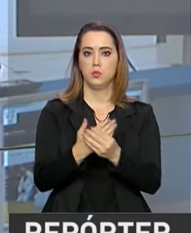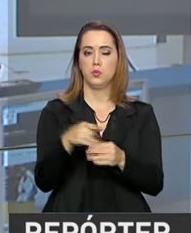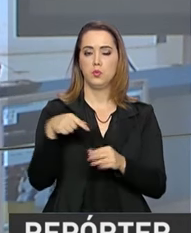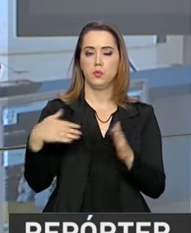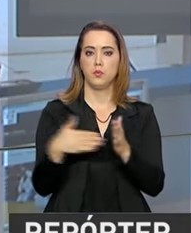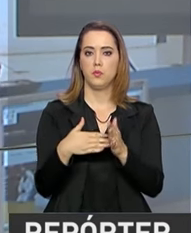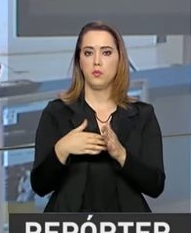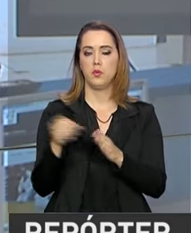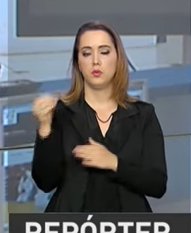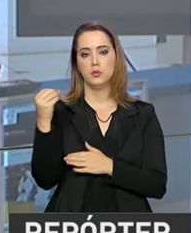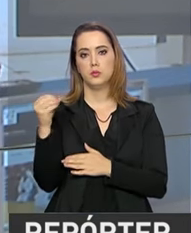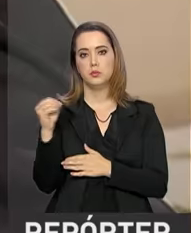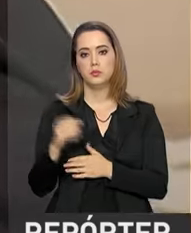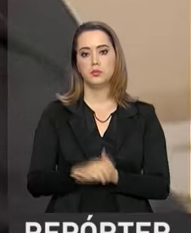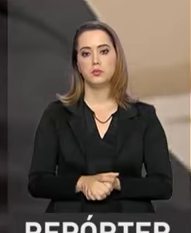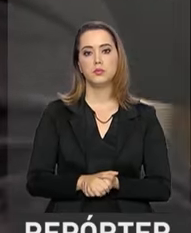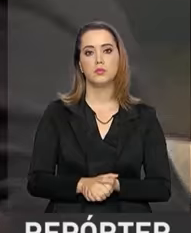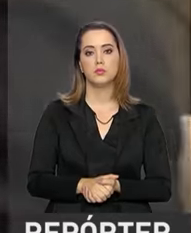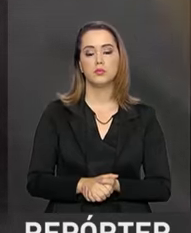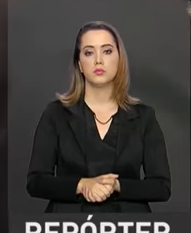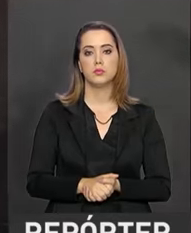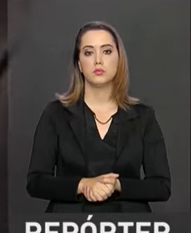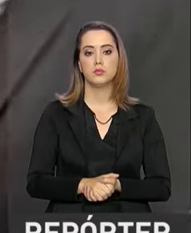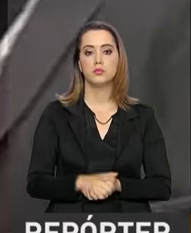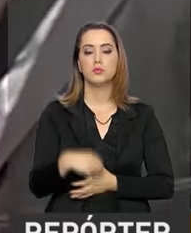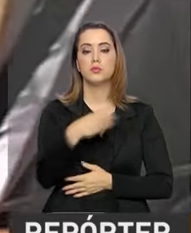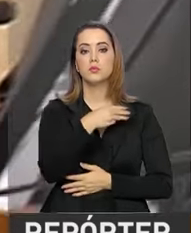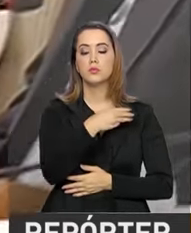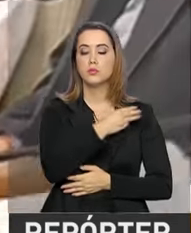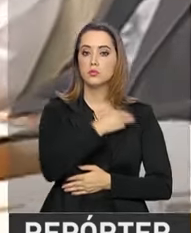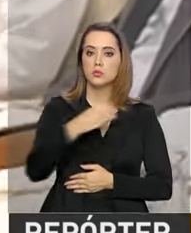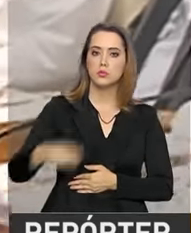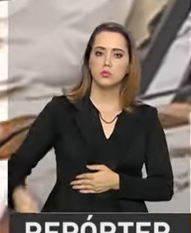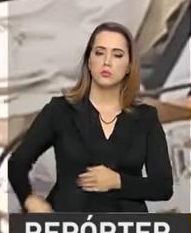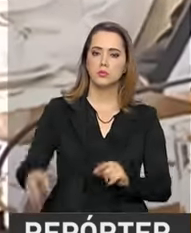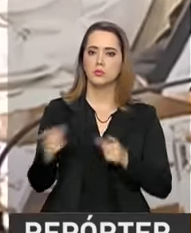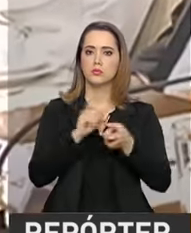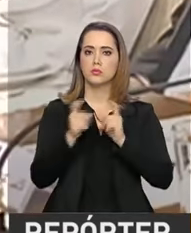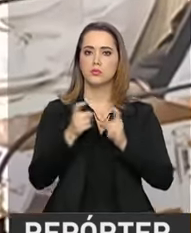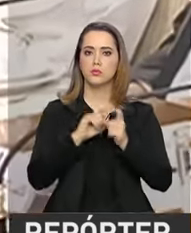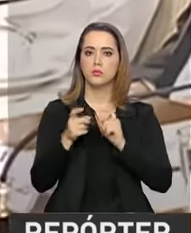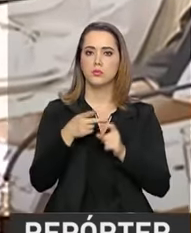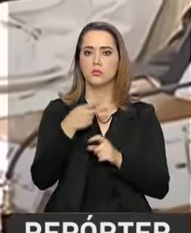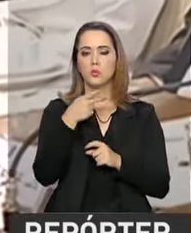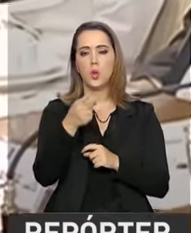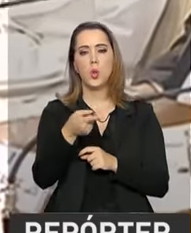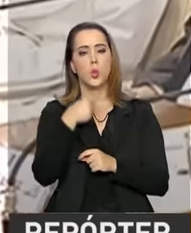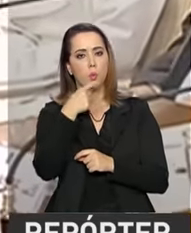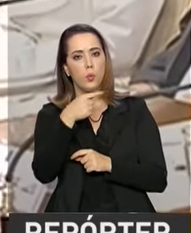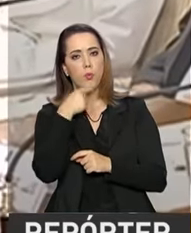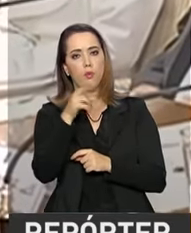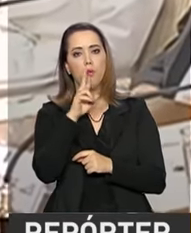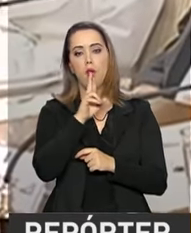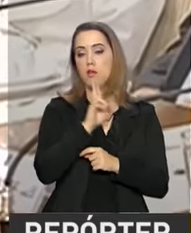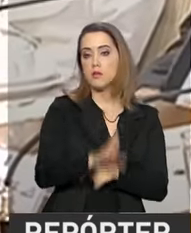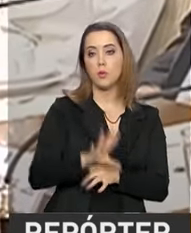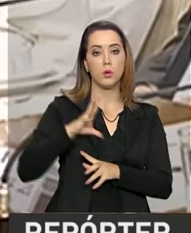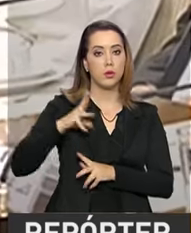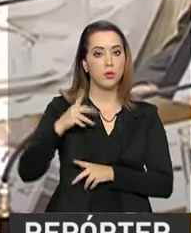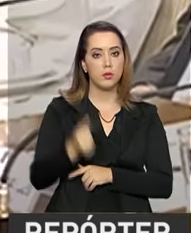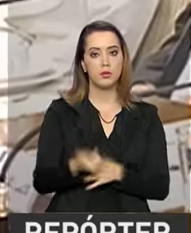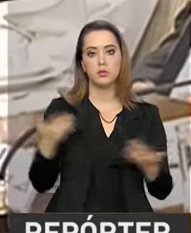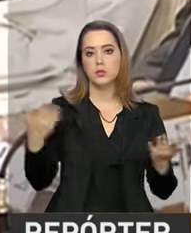até o final de outubro o ministro da fazenda e henrique meirelles tirou todas as dúvidas dos deputados da comissão especial